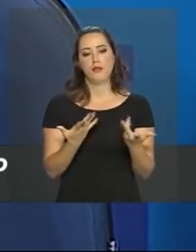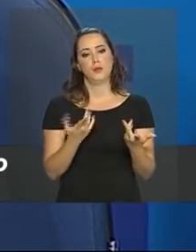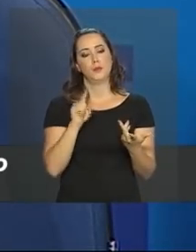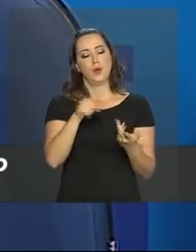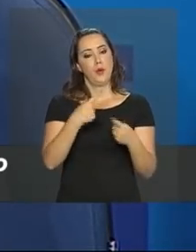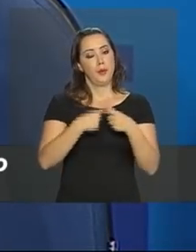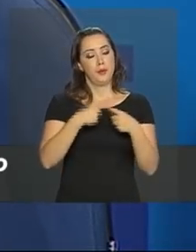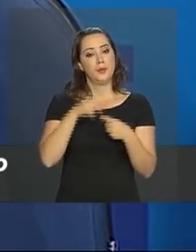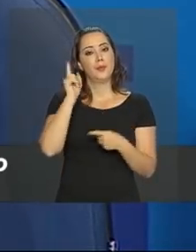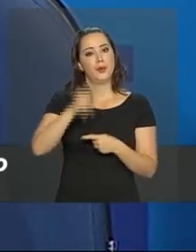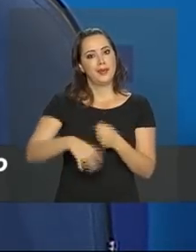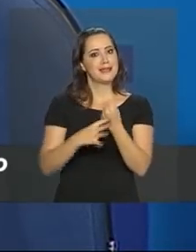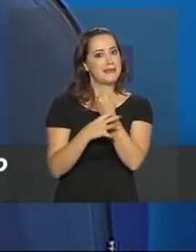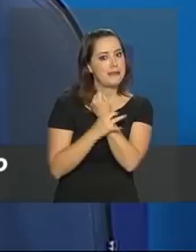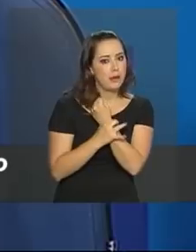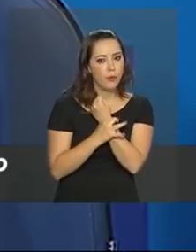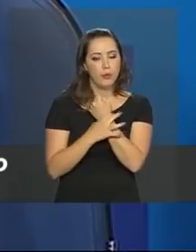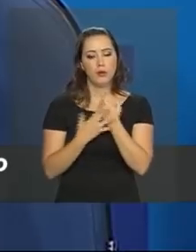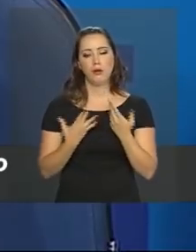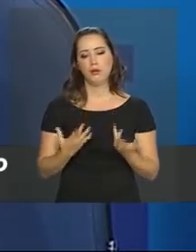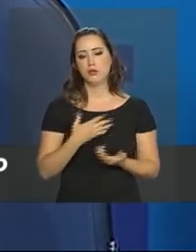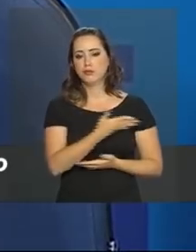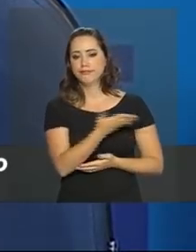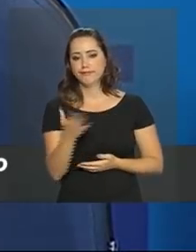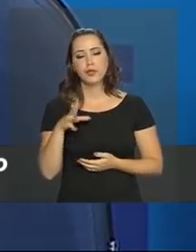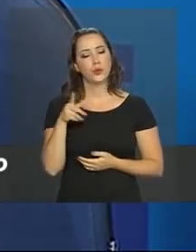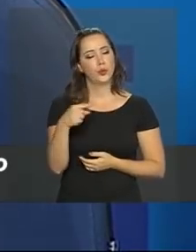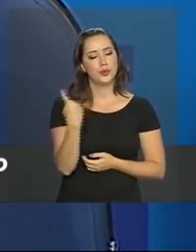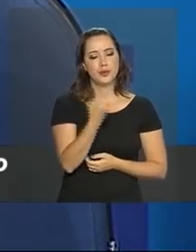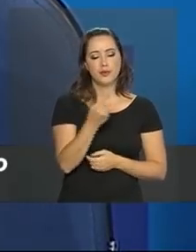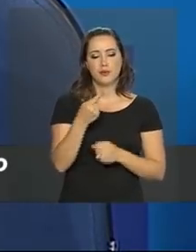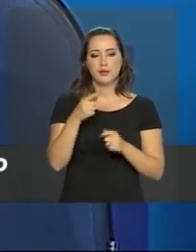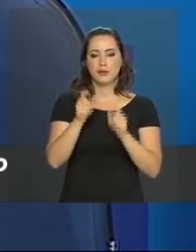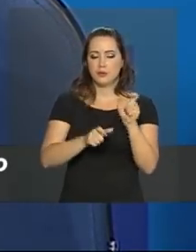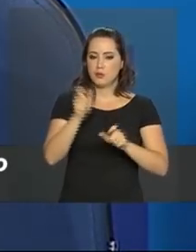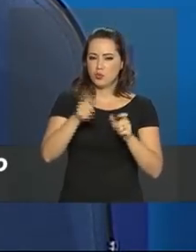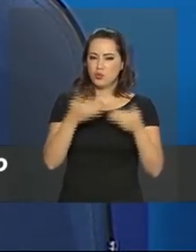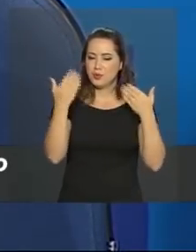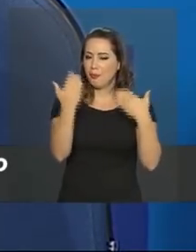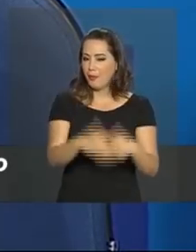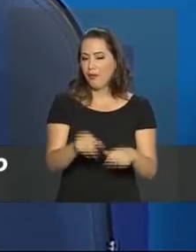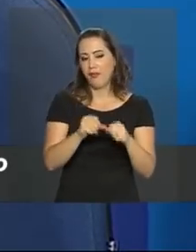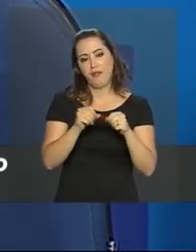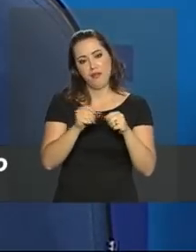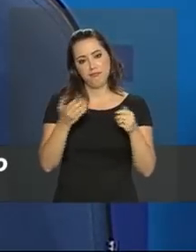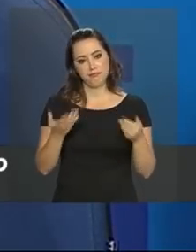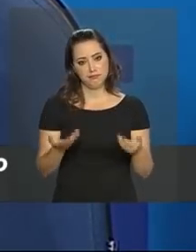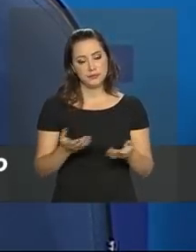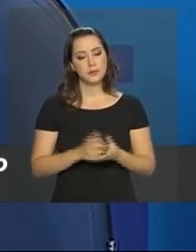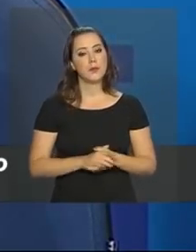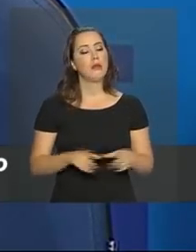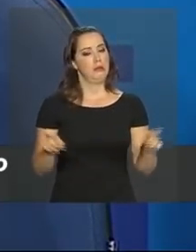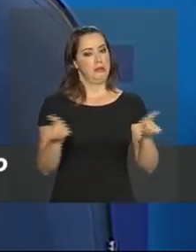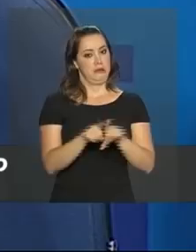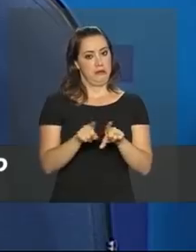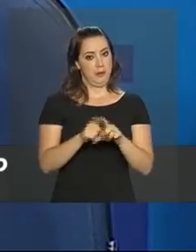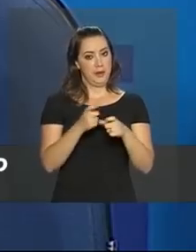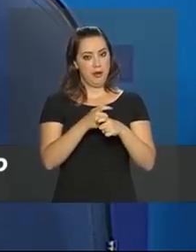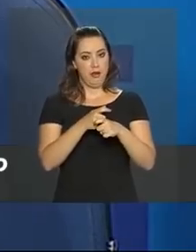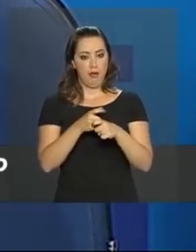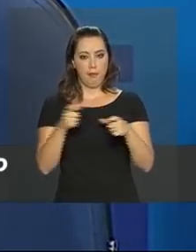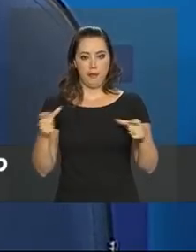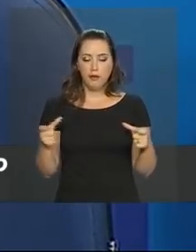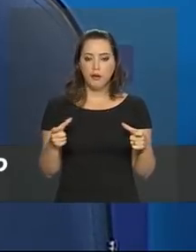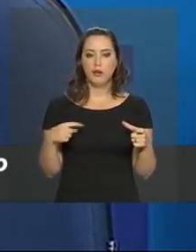porque essa é uma questão de segurança para todos os participantes do enem não é também isso é ampliarmos muito